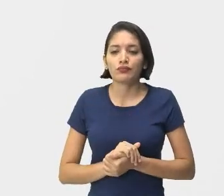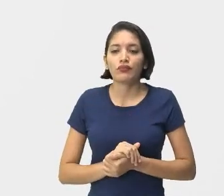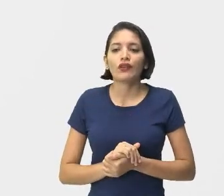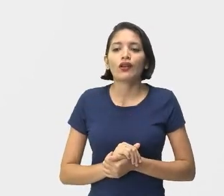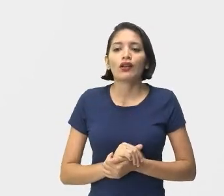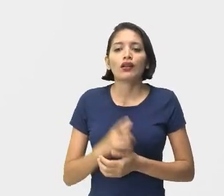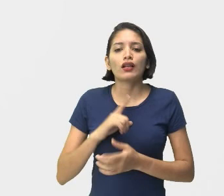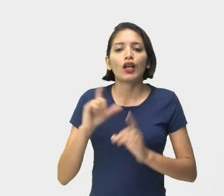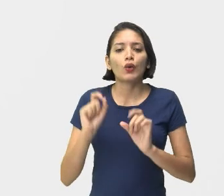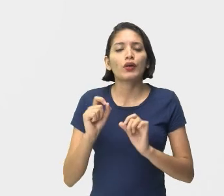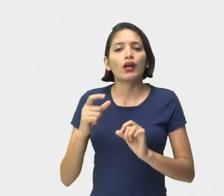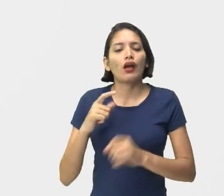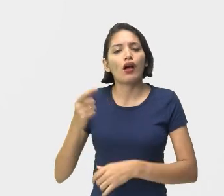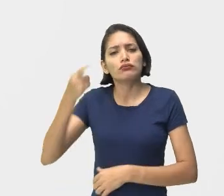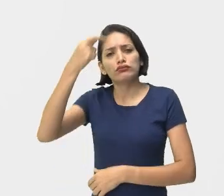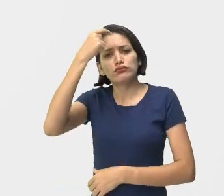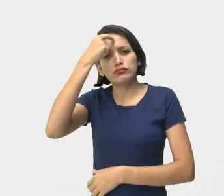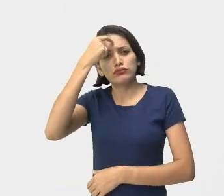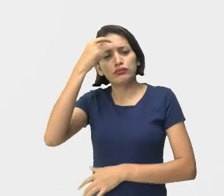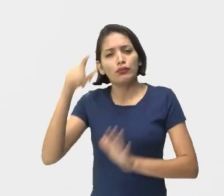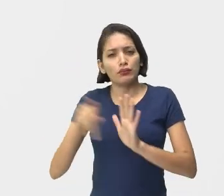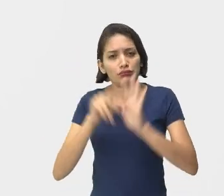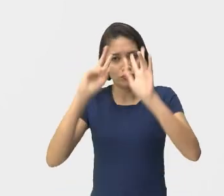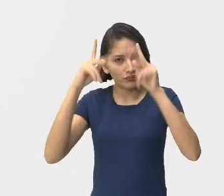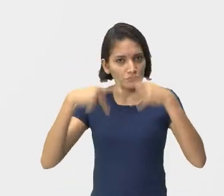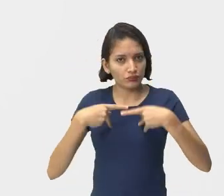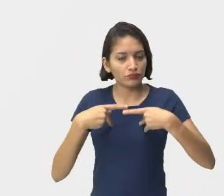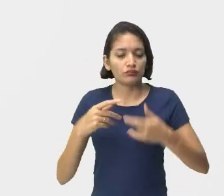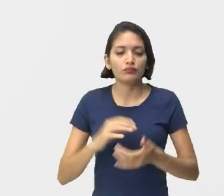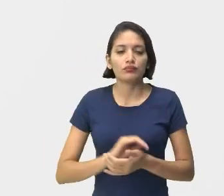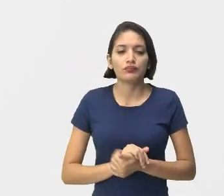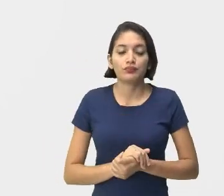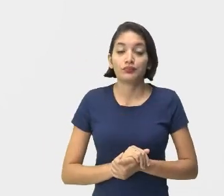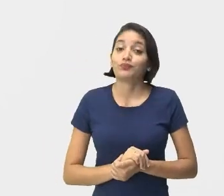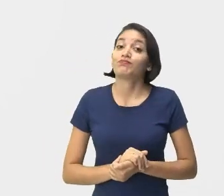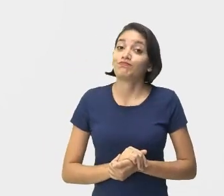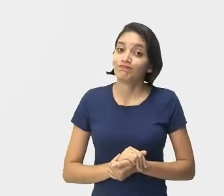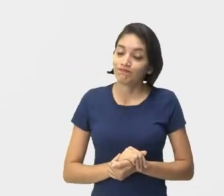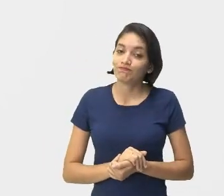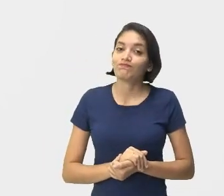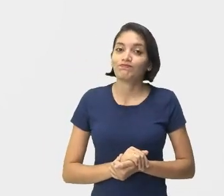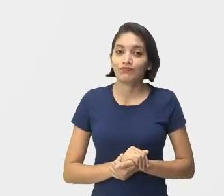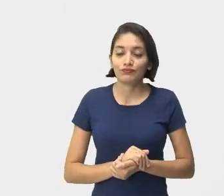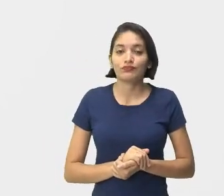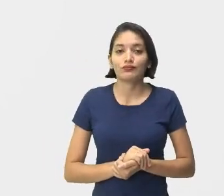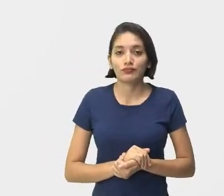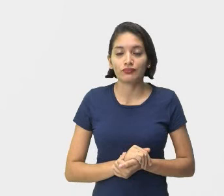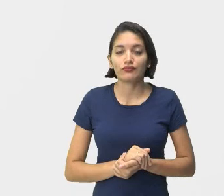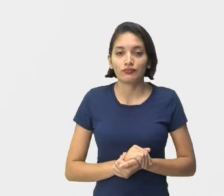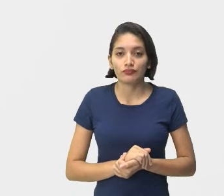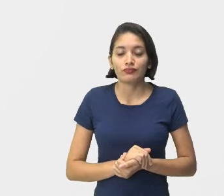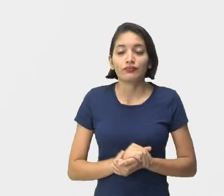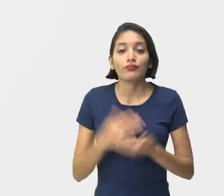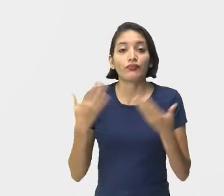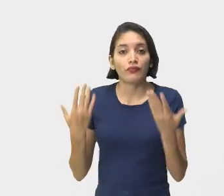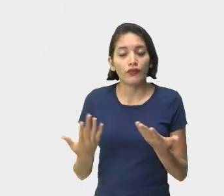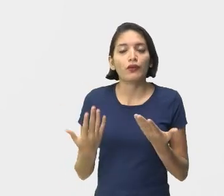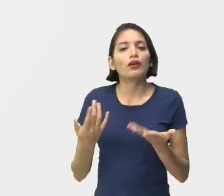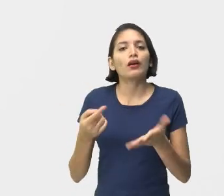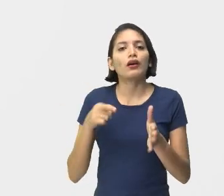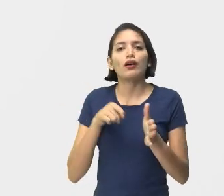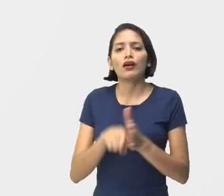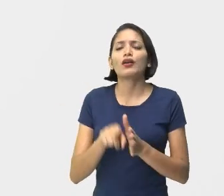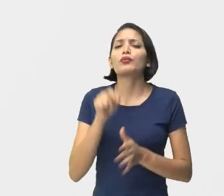alienando a consciência humana. Olha só, né? Então, essa pergunta